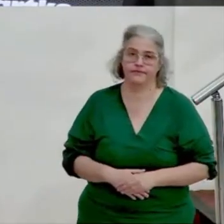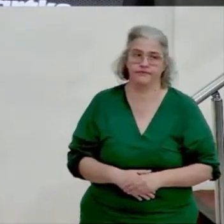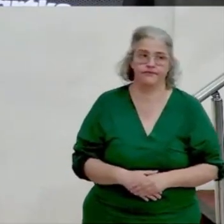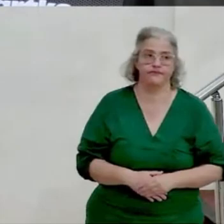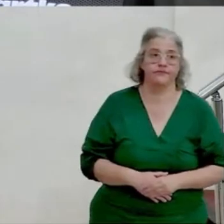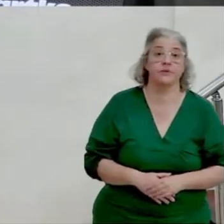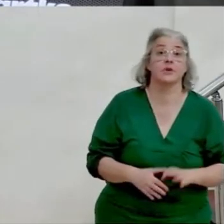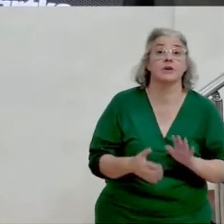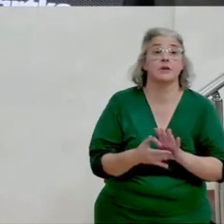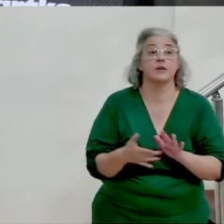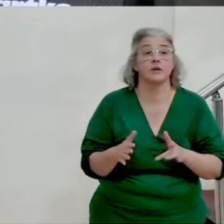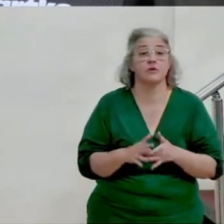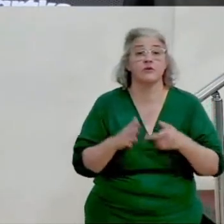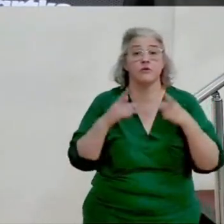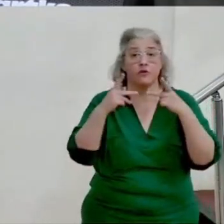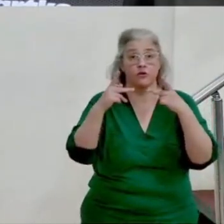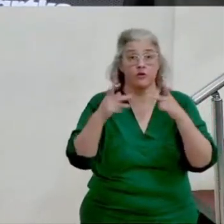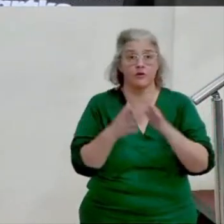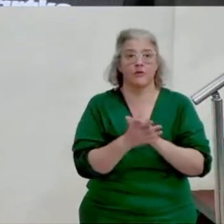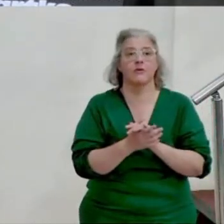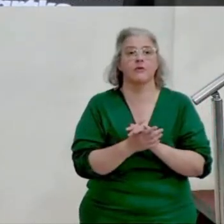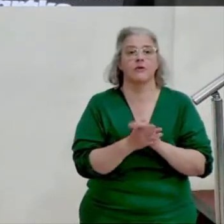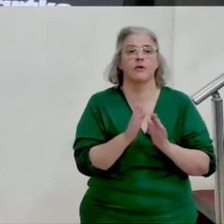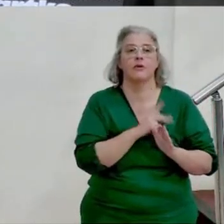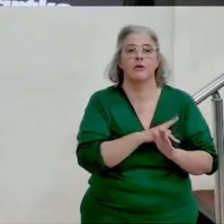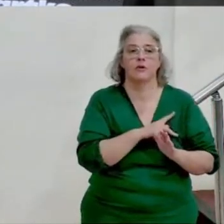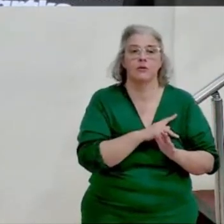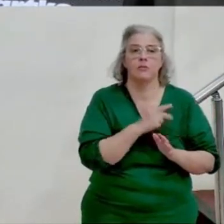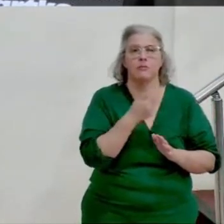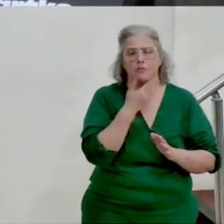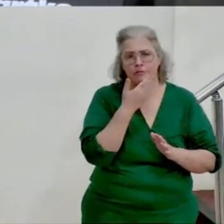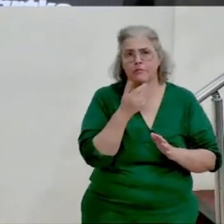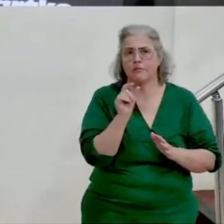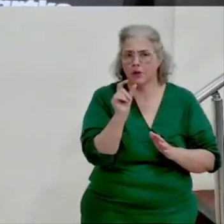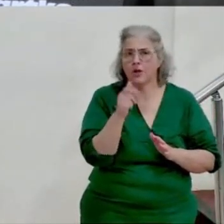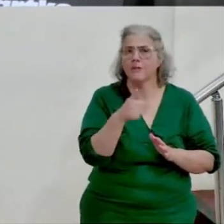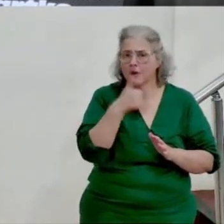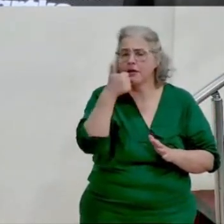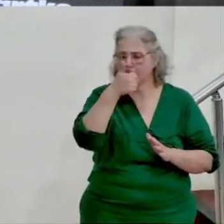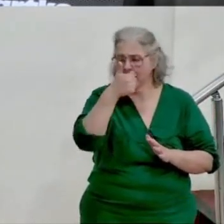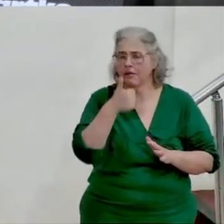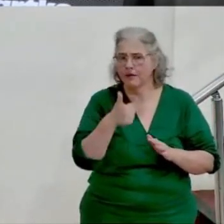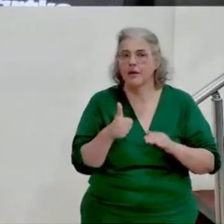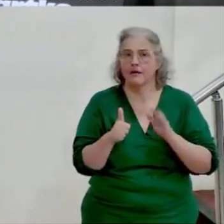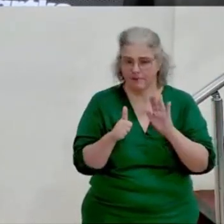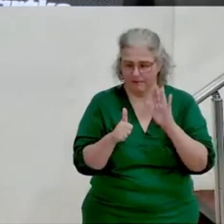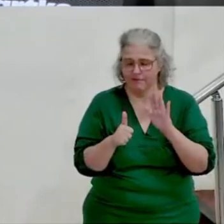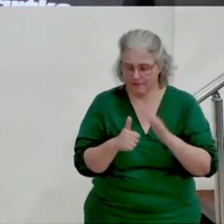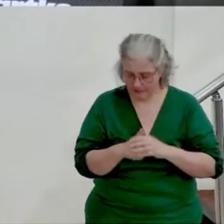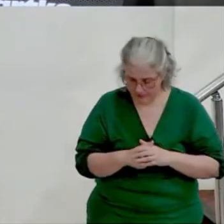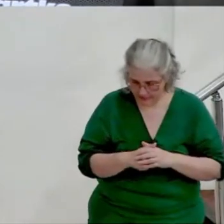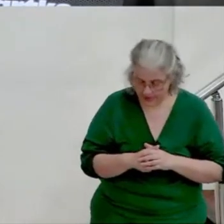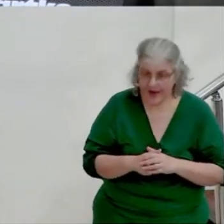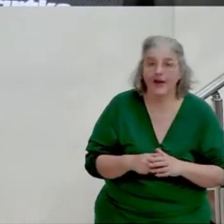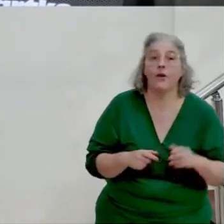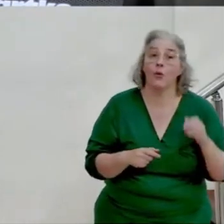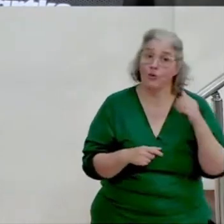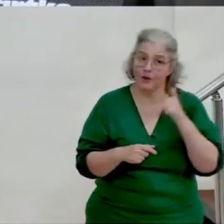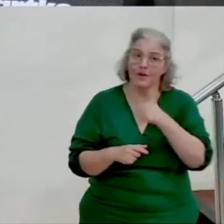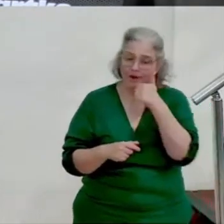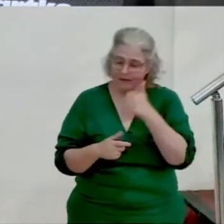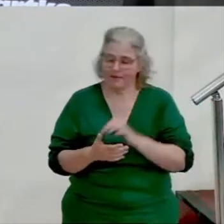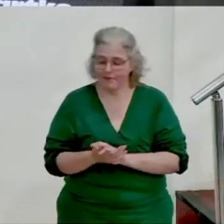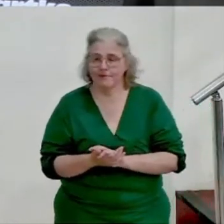Jesus falou, Paulo falou aos Tessalonicenses, Pedro escreve na sua segunda epístola: o dia do Senhor